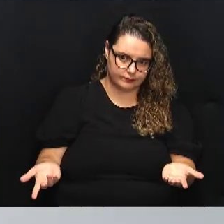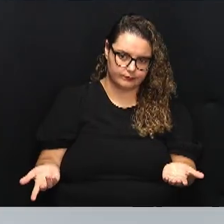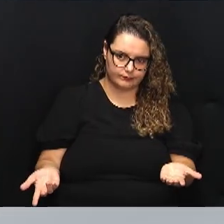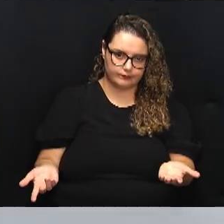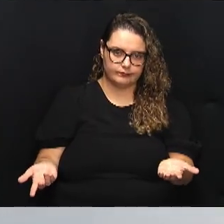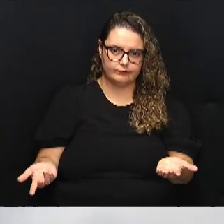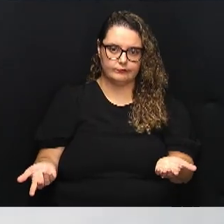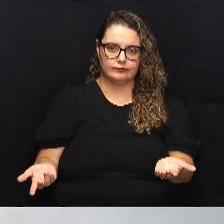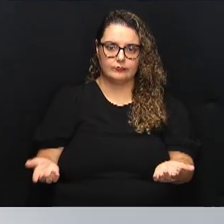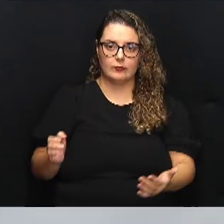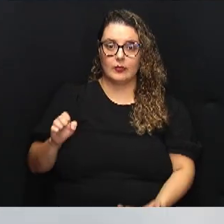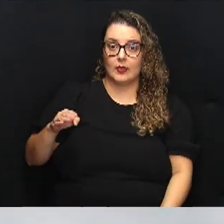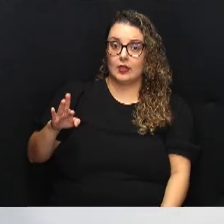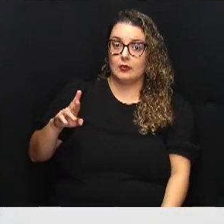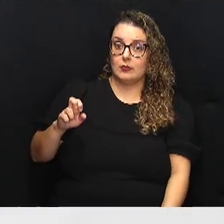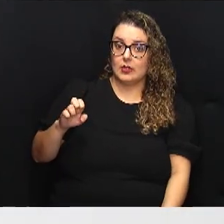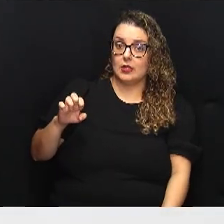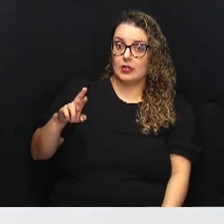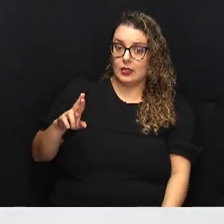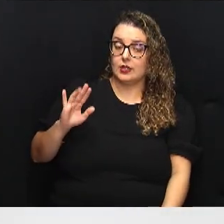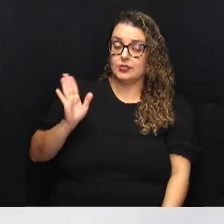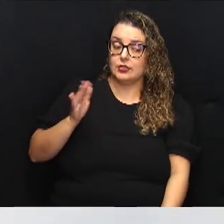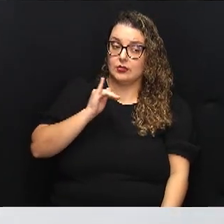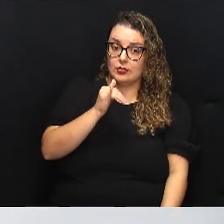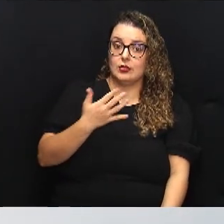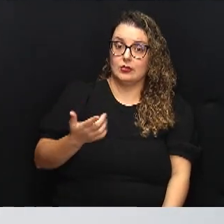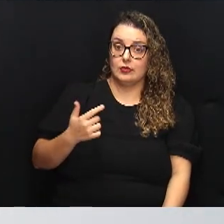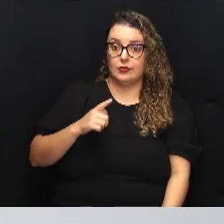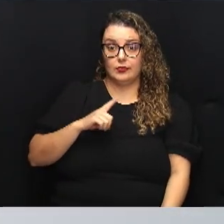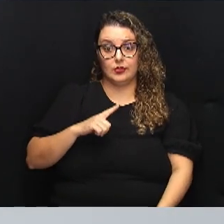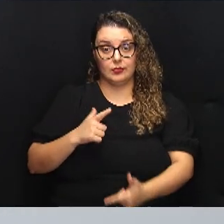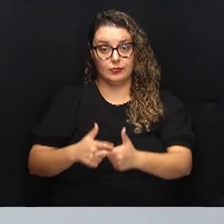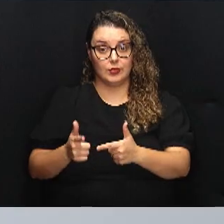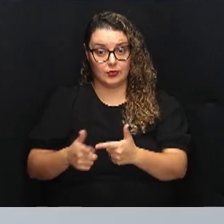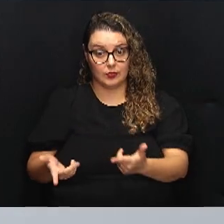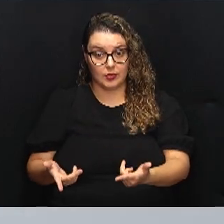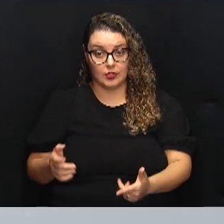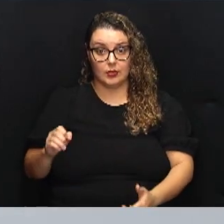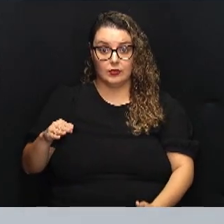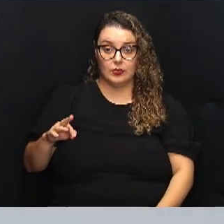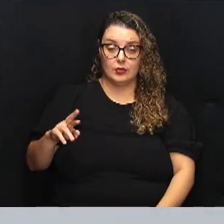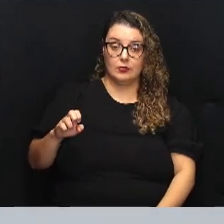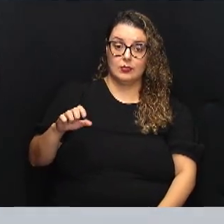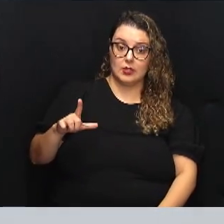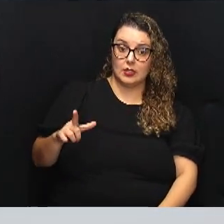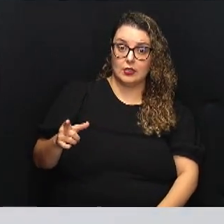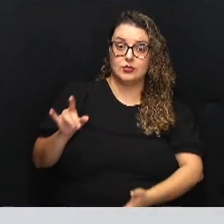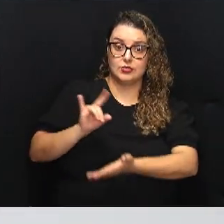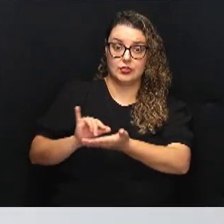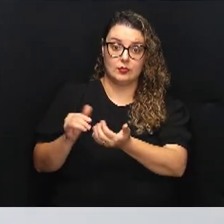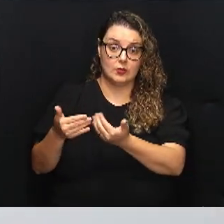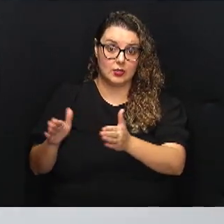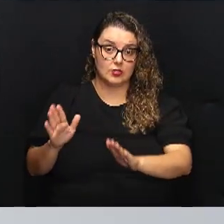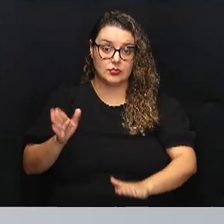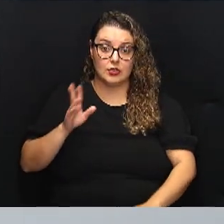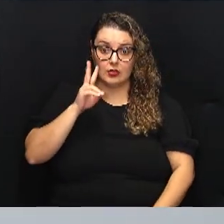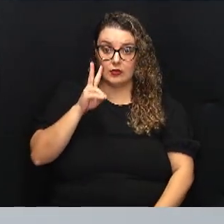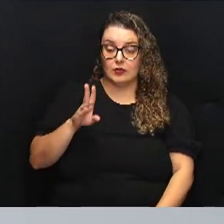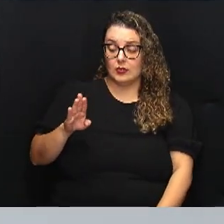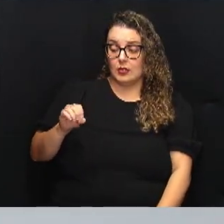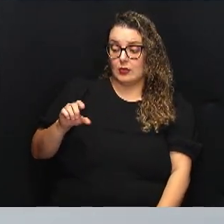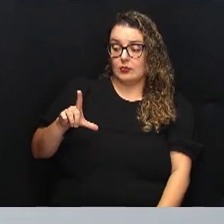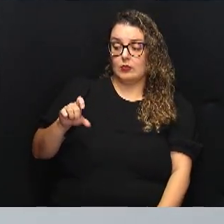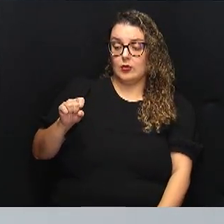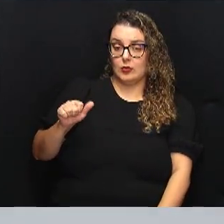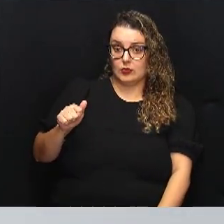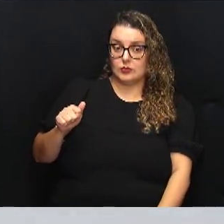A Embraer já avisou, olha, eu vou ter problema. Embraer é uma empresa SA de capital aberto, a gente já viu na Bolsa de Valores uma